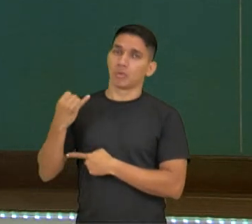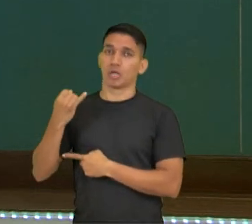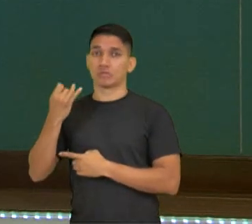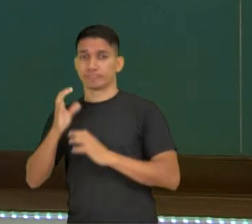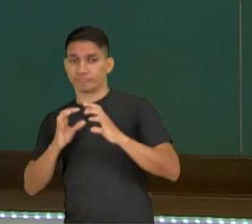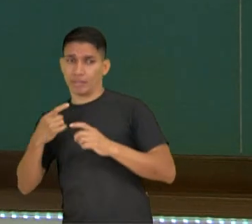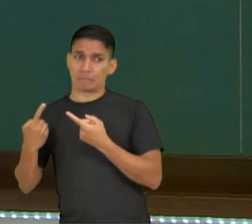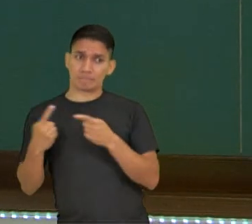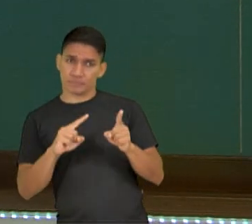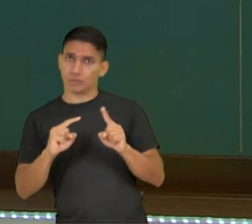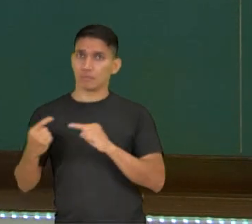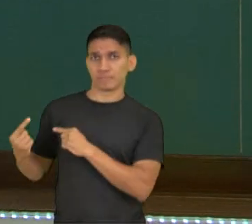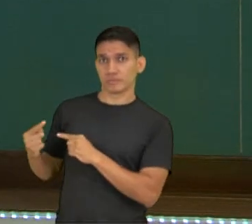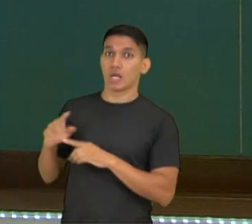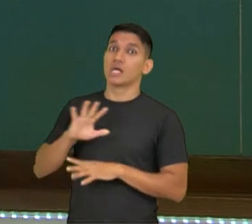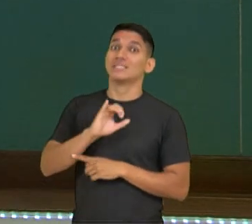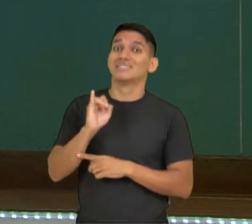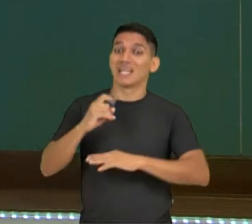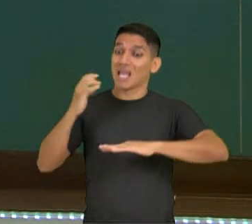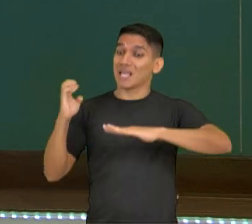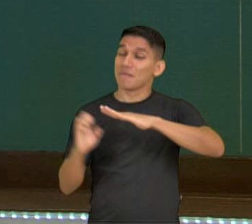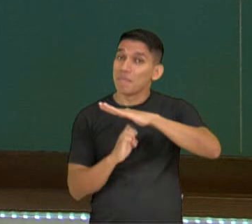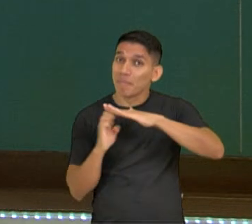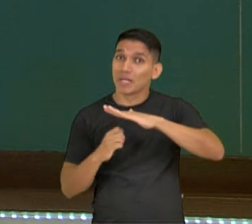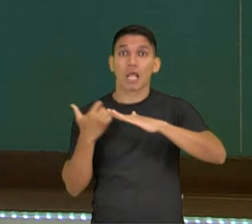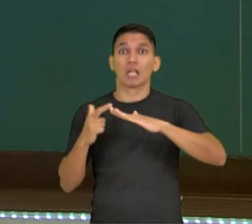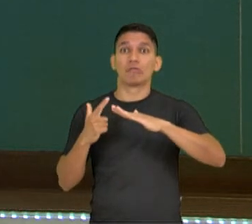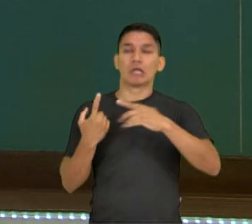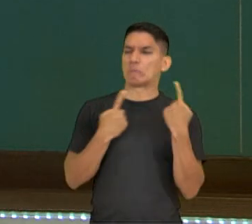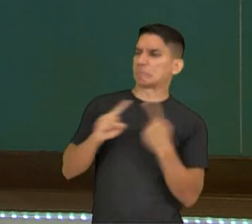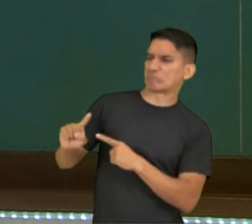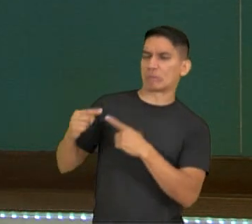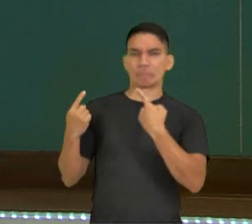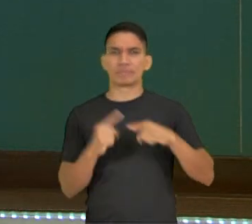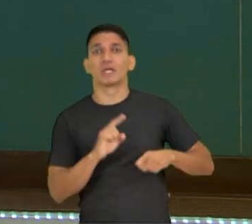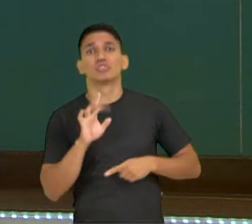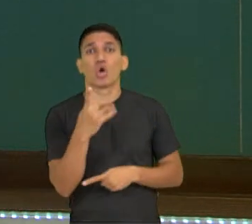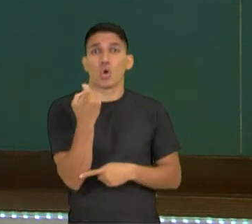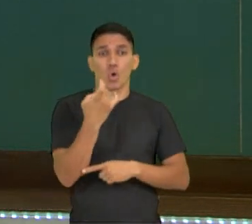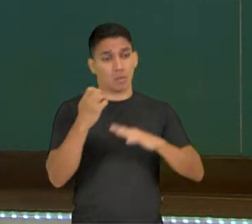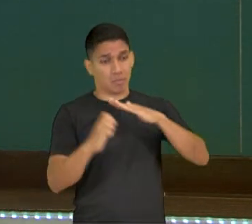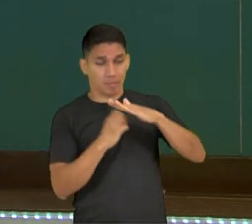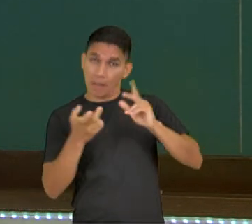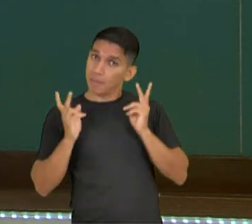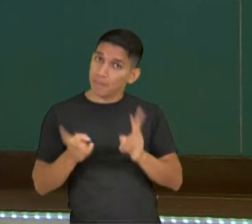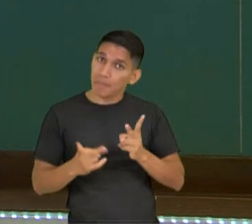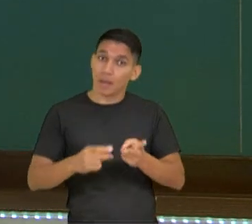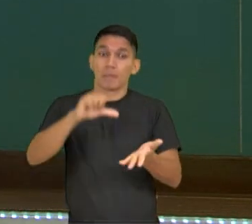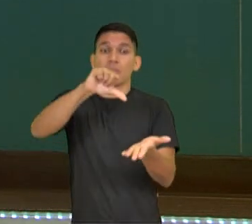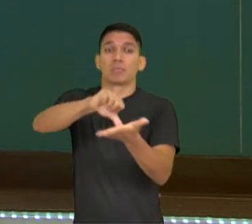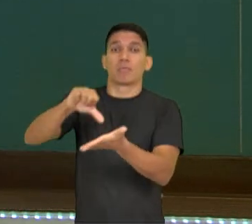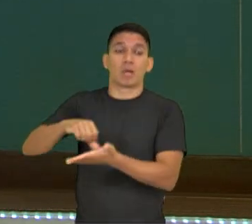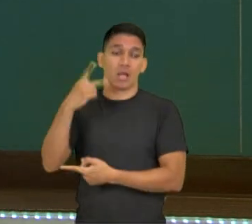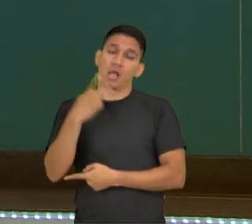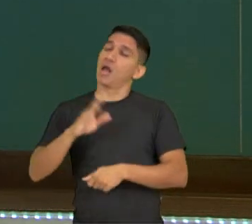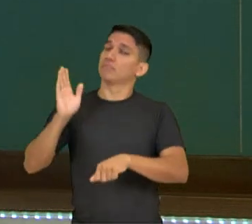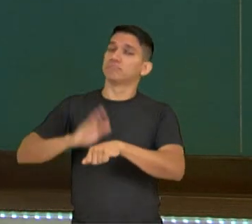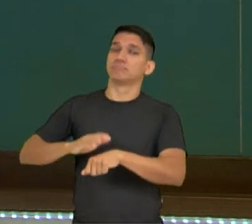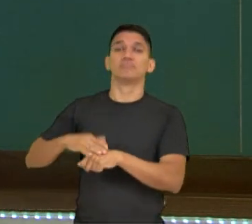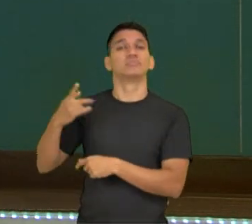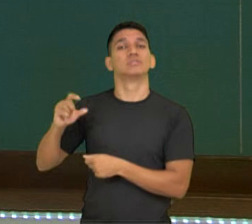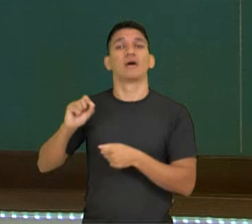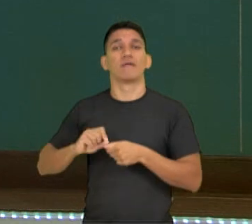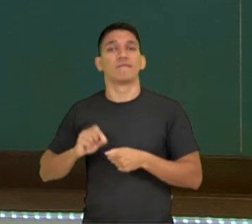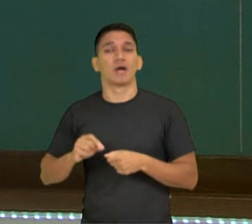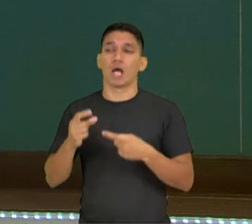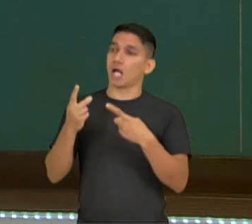empresas. Se as empresas não tivessem rivalidade, só existisse uma empresa daquele setor, ela faria o valor que ela quisesse, cobraria as